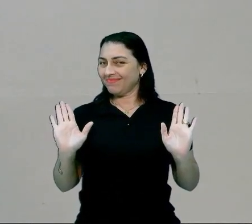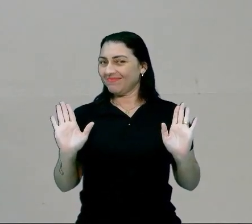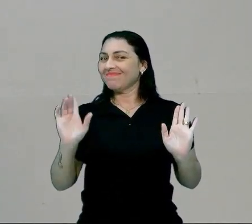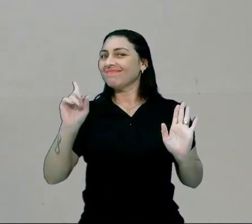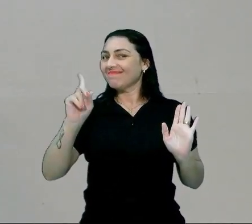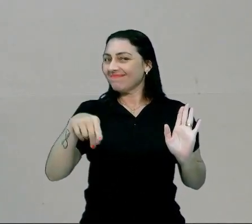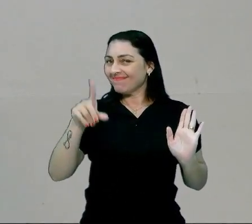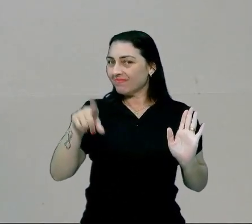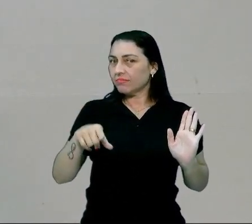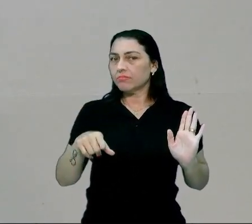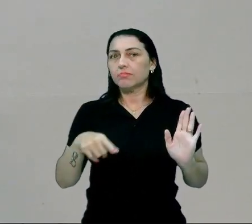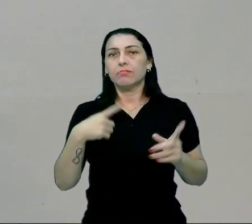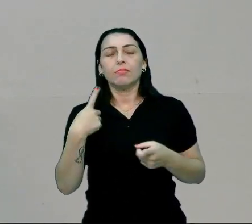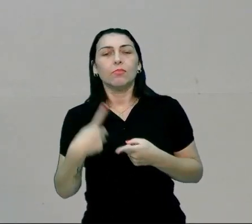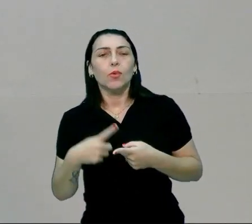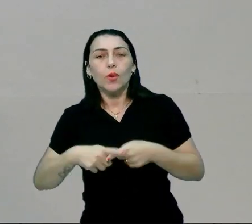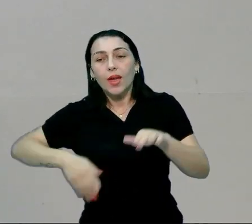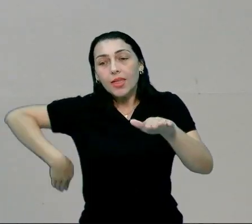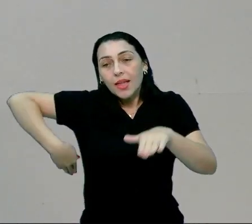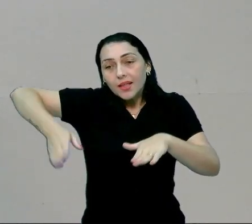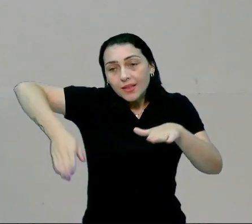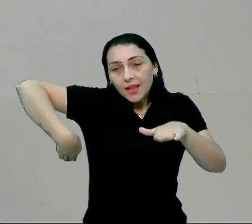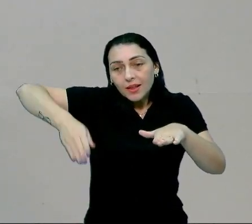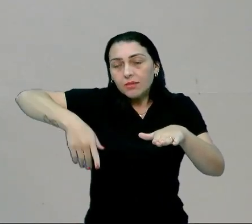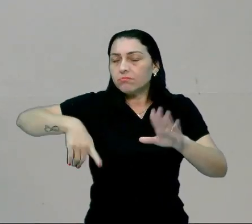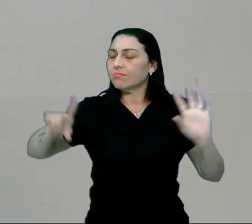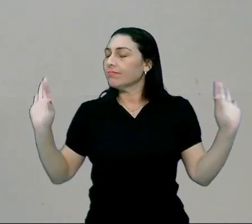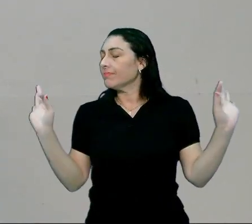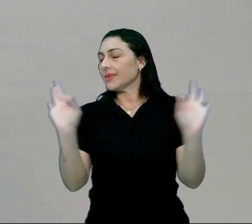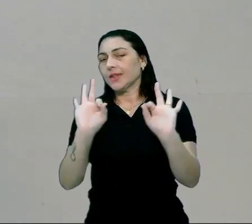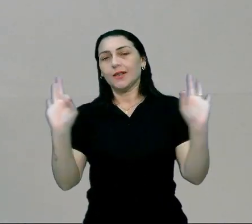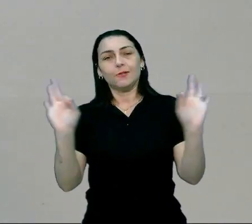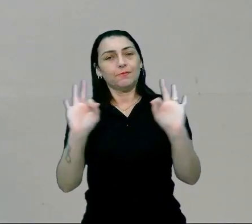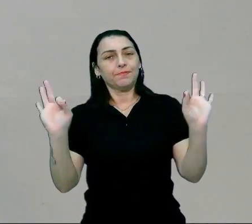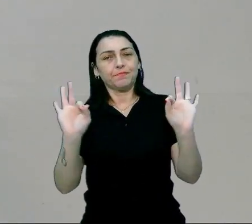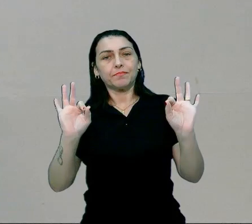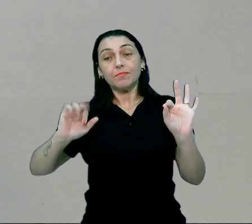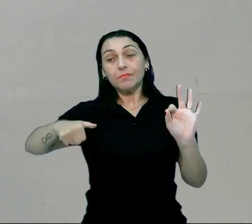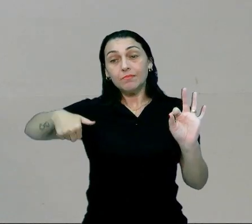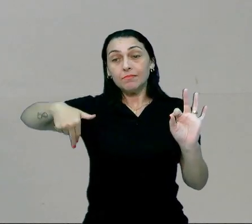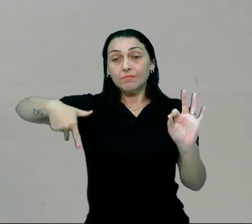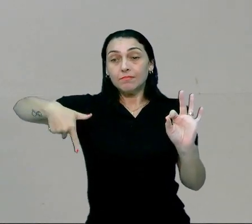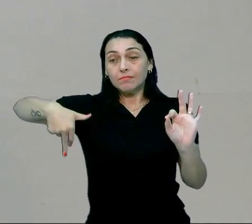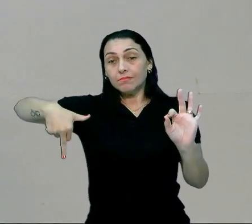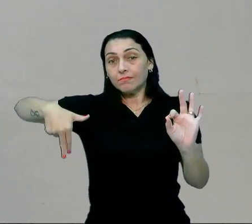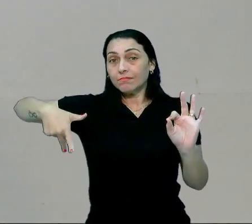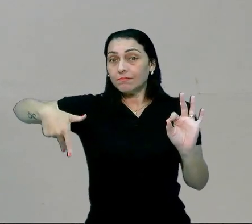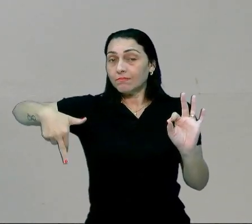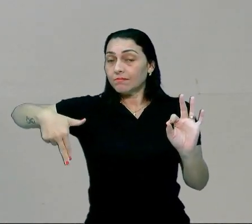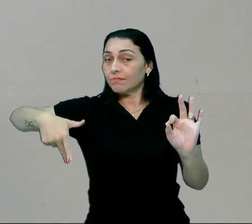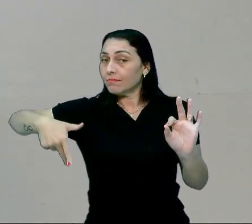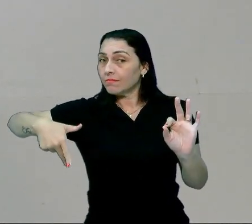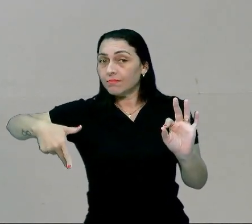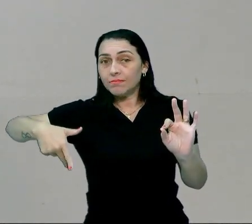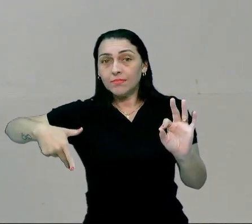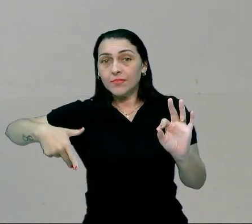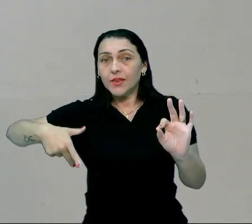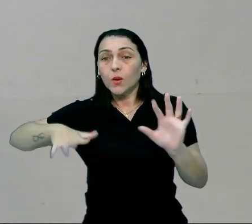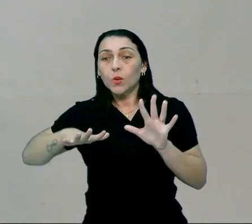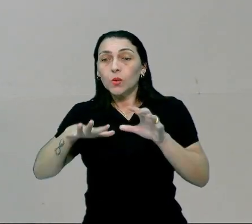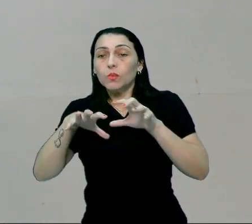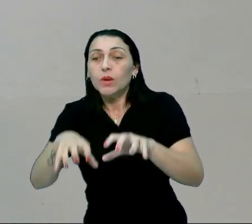essa daí. Porque na natação eu também vou... Não, na natação você anda na quadra, mas não quer dizer que você está